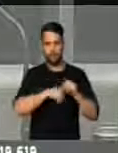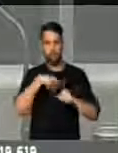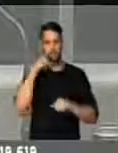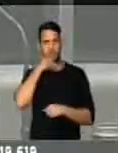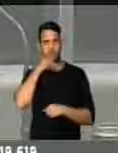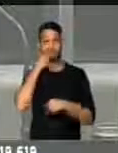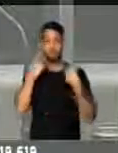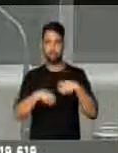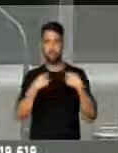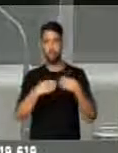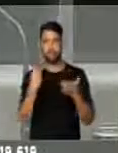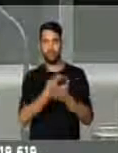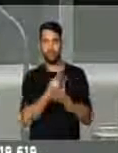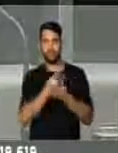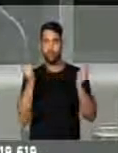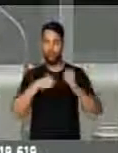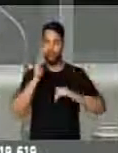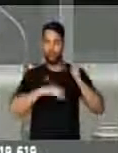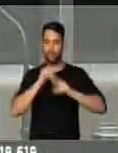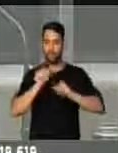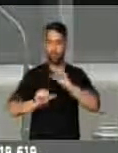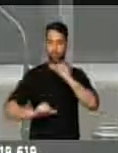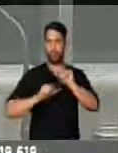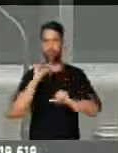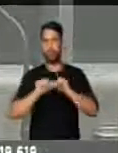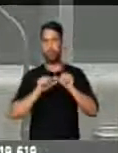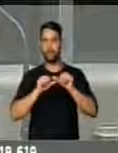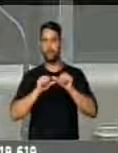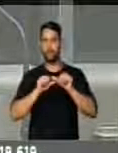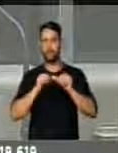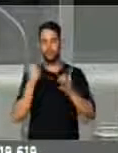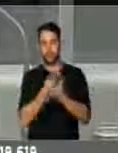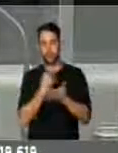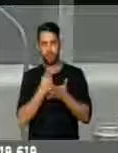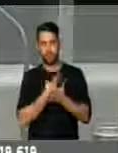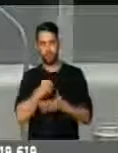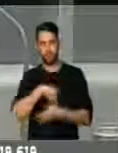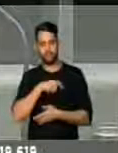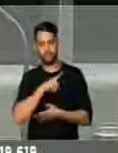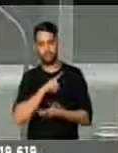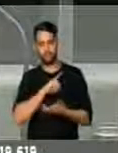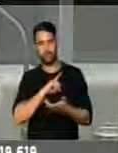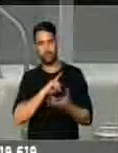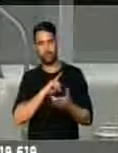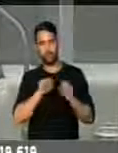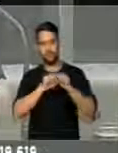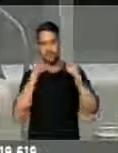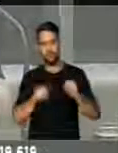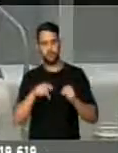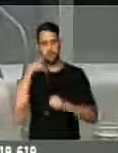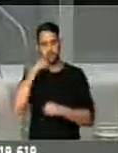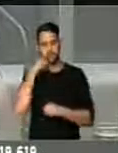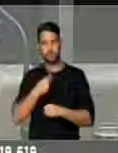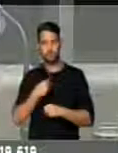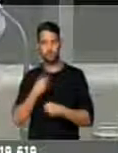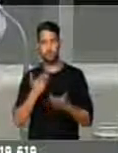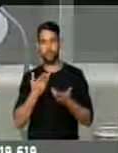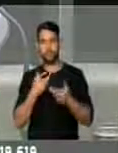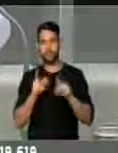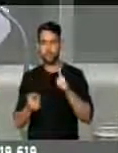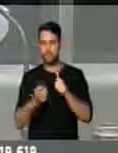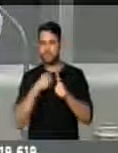política, capaz de corrigir as distorções do nosso esgotado sistema político, uma